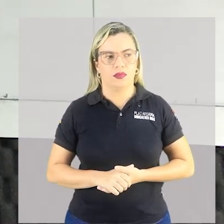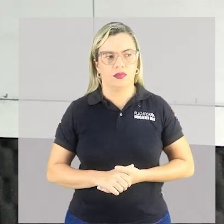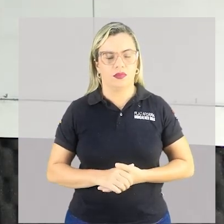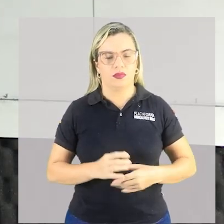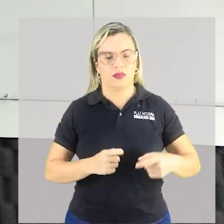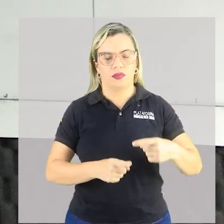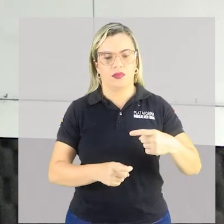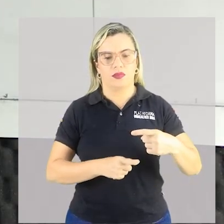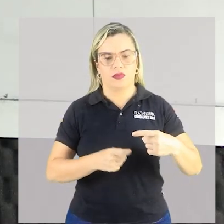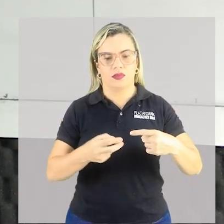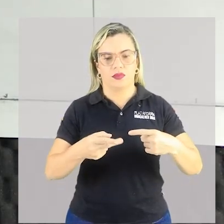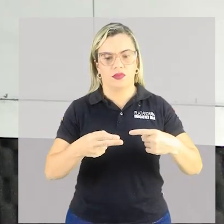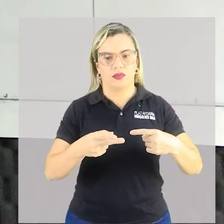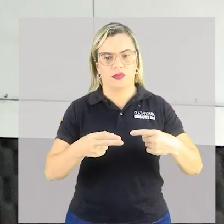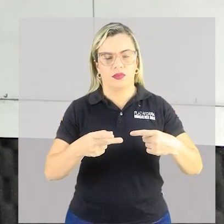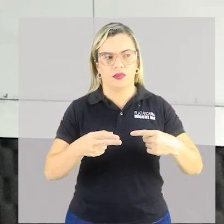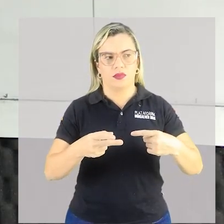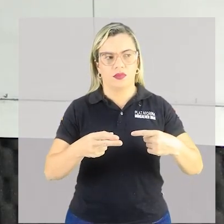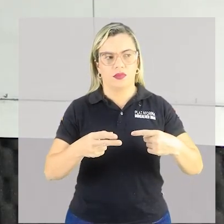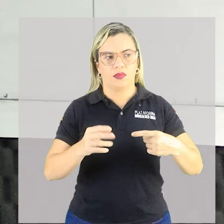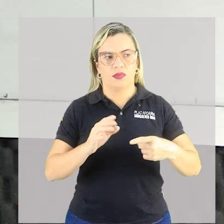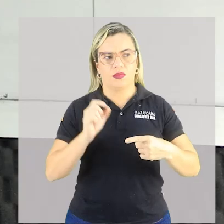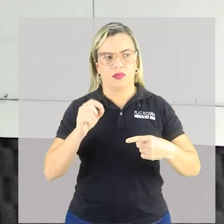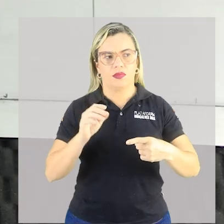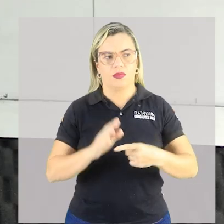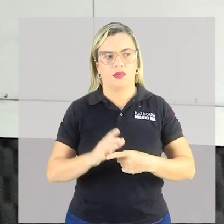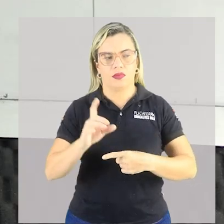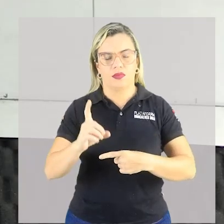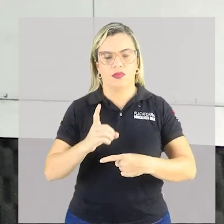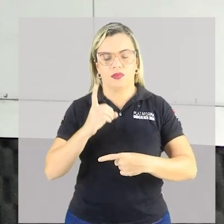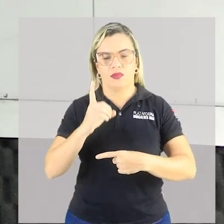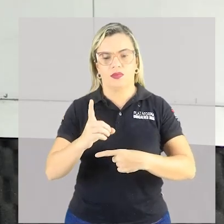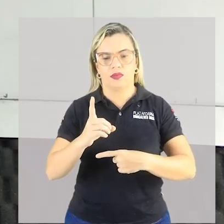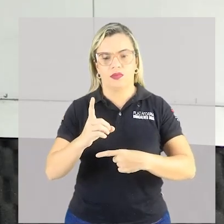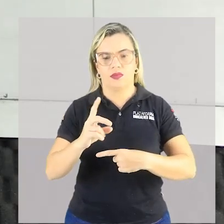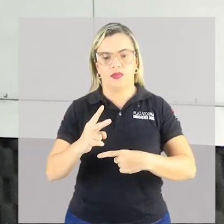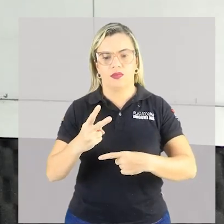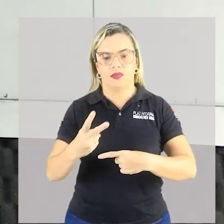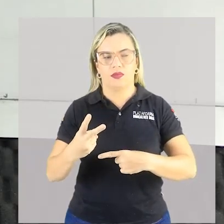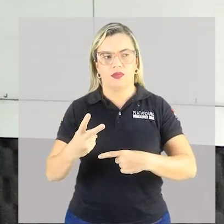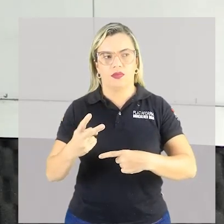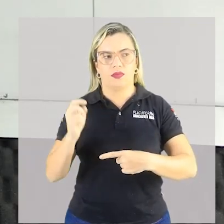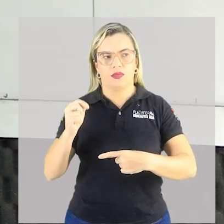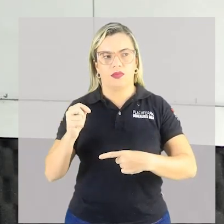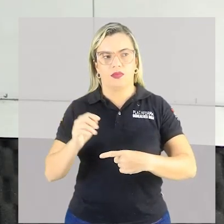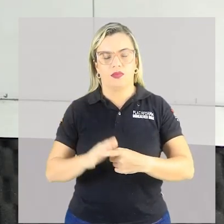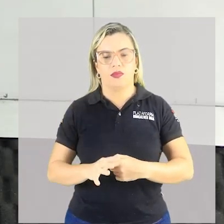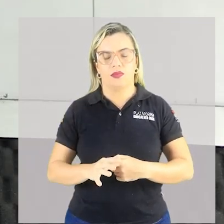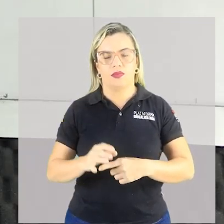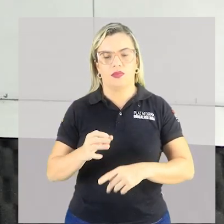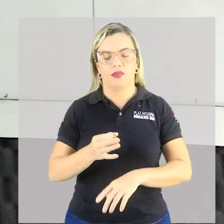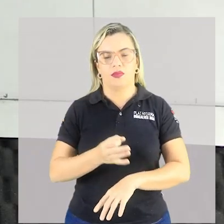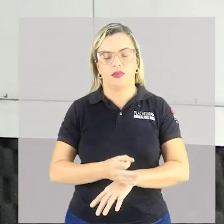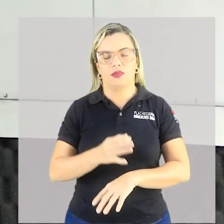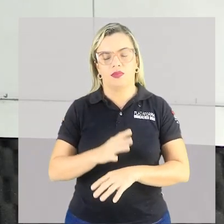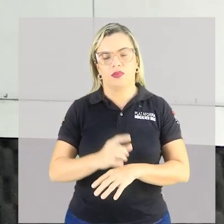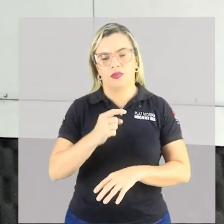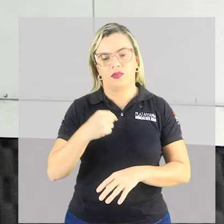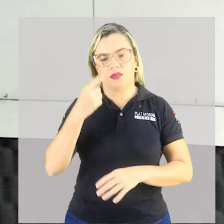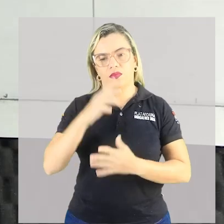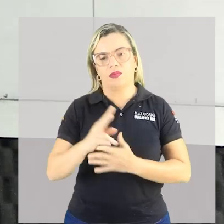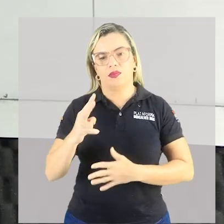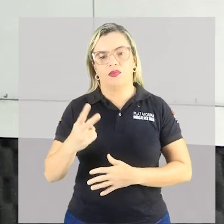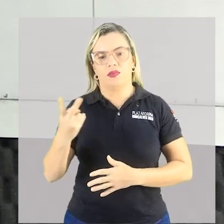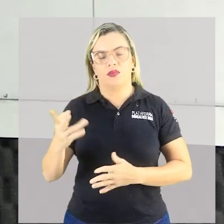X igual a quem? A distância 2. Quem é o tempo do motorista 2? O